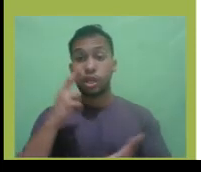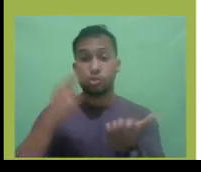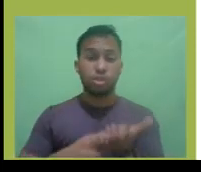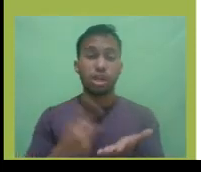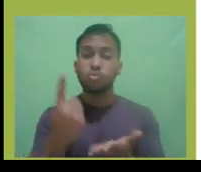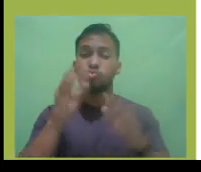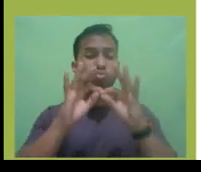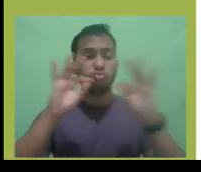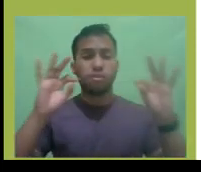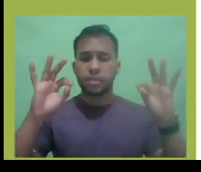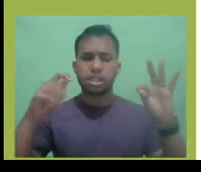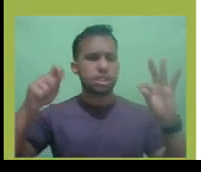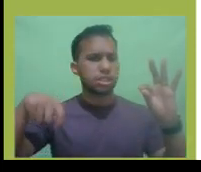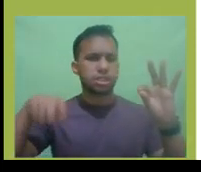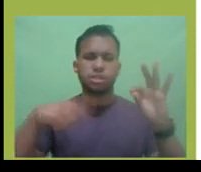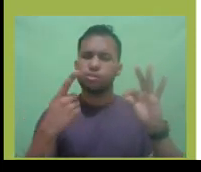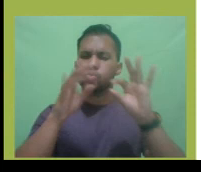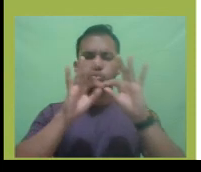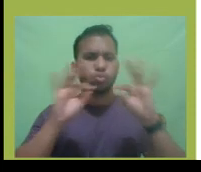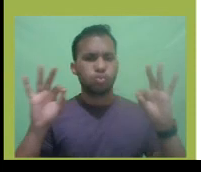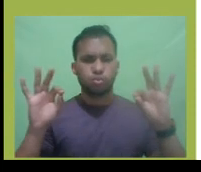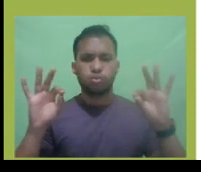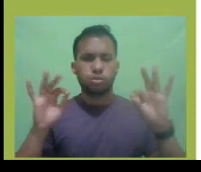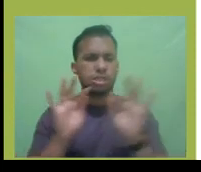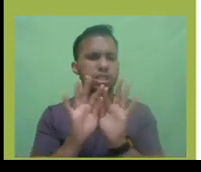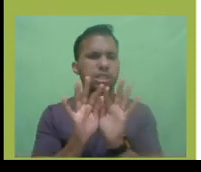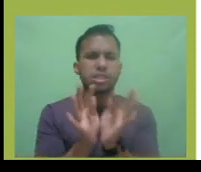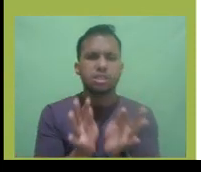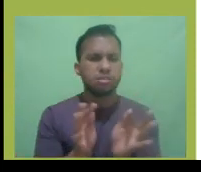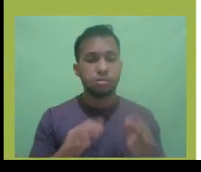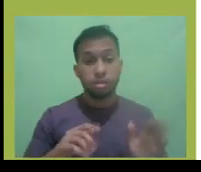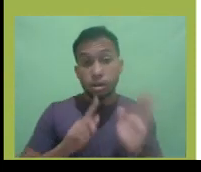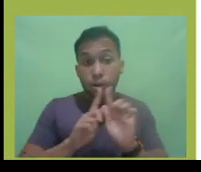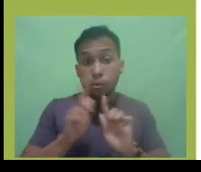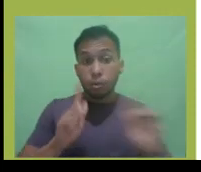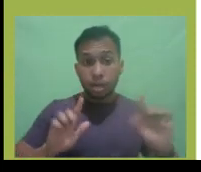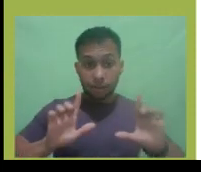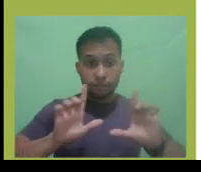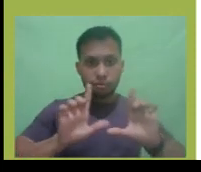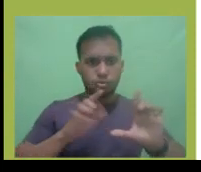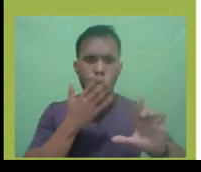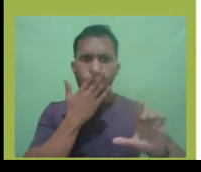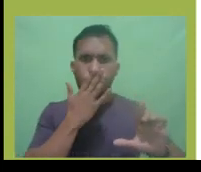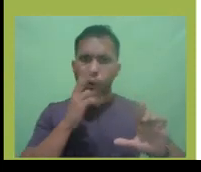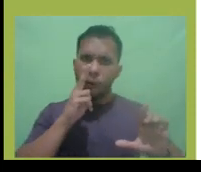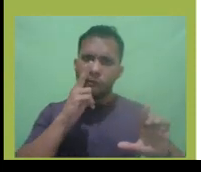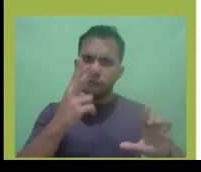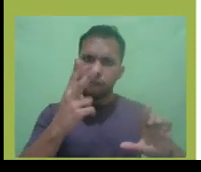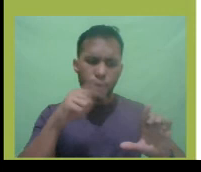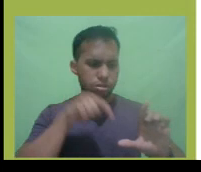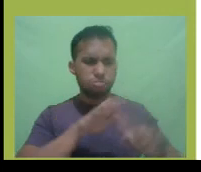os seus gráficos sempre grandes, com letras grandes, com cores, para que o espectador entenda do que se